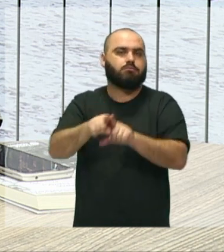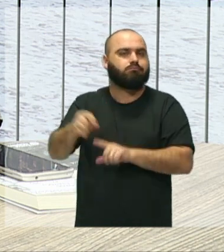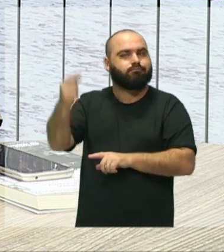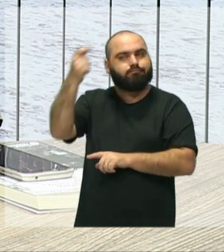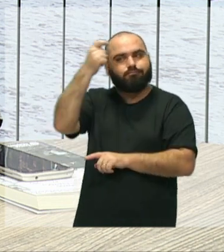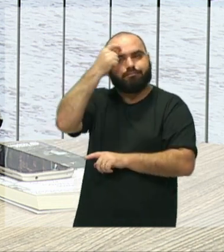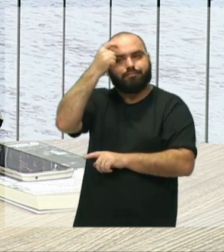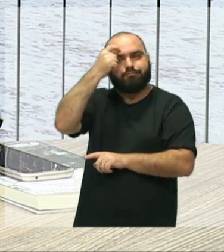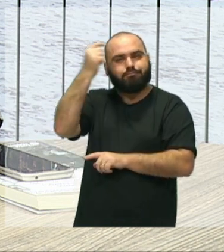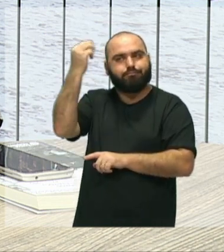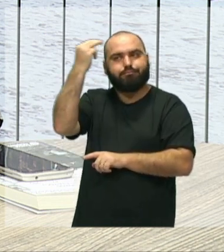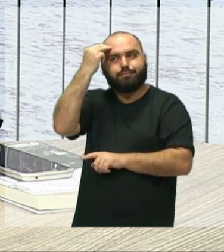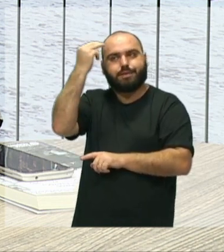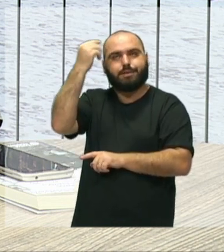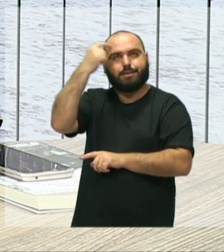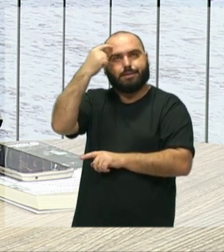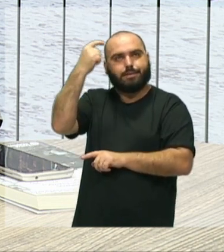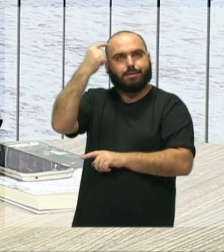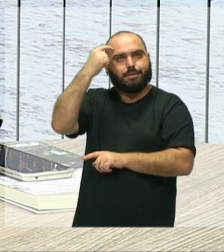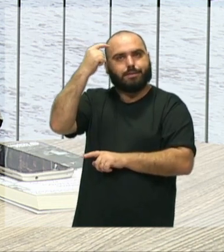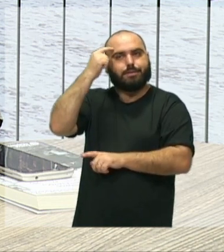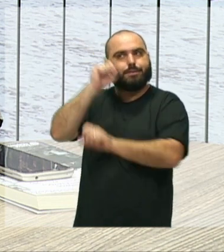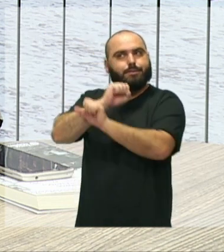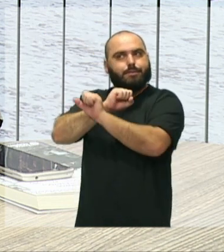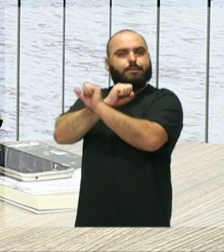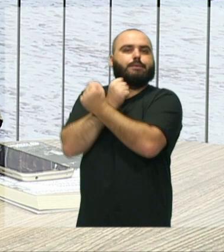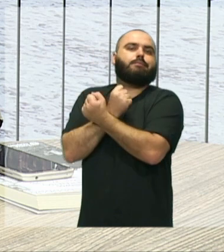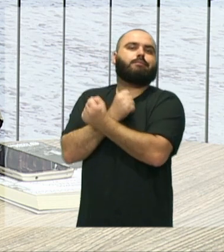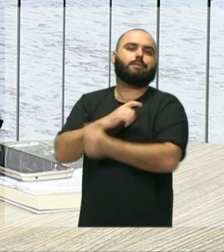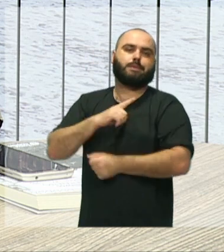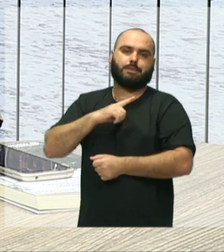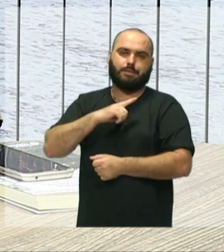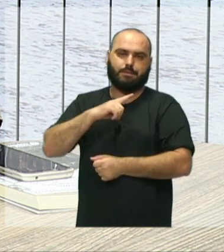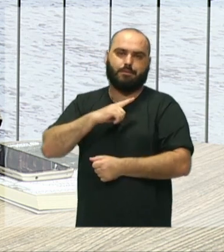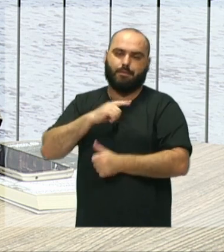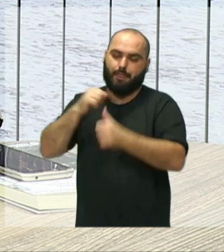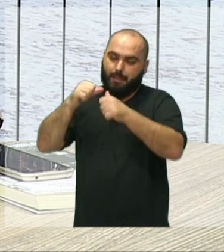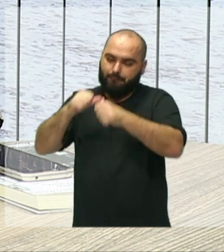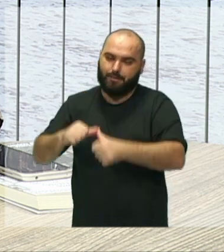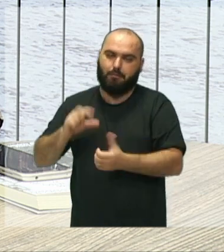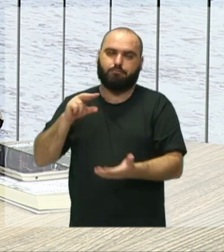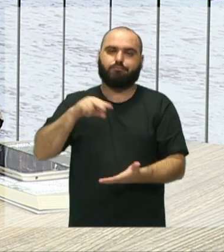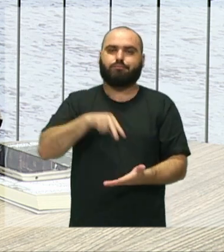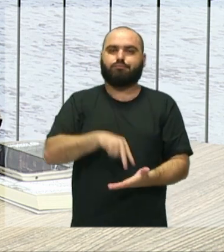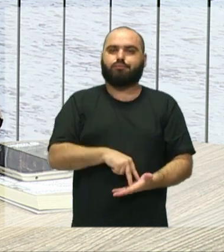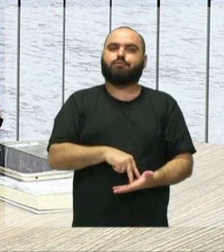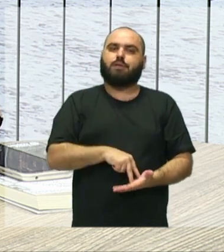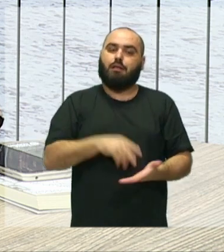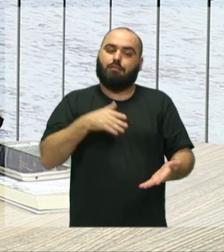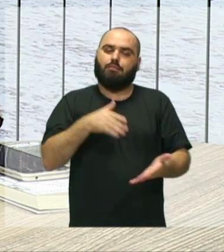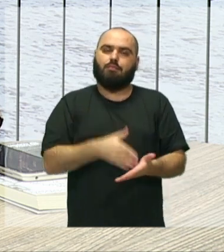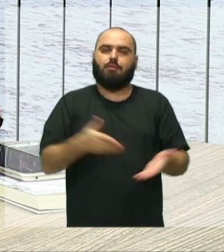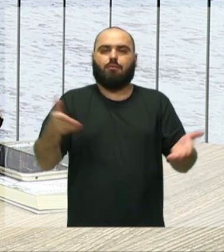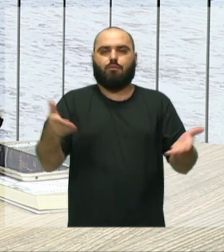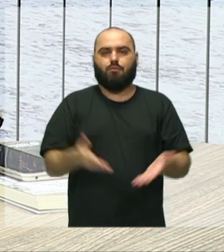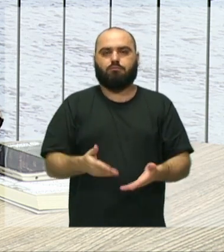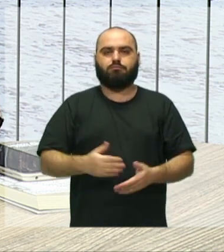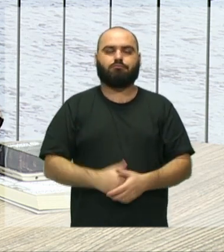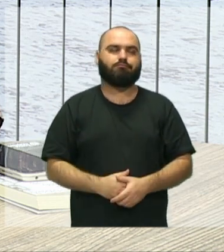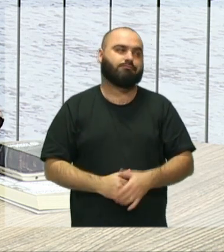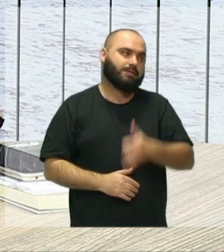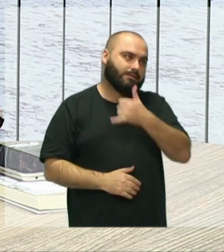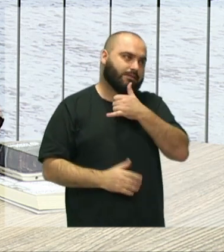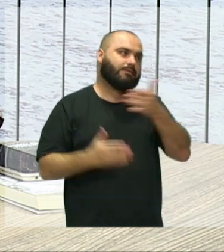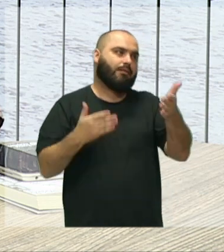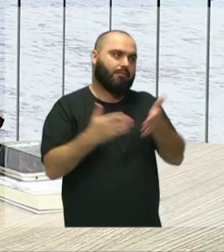mentalidade escravocrata, escravista, que permaneceu e permanece em nós até hoje. Infelizmente,